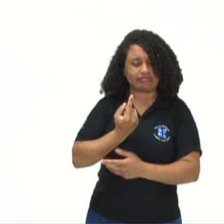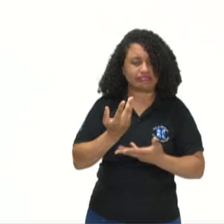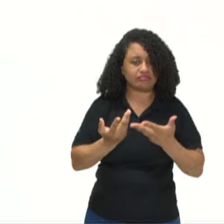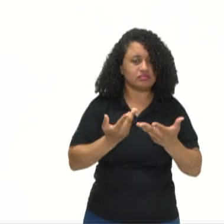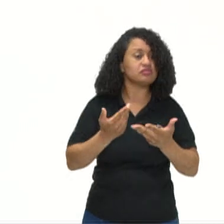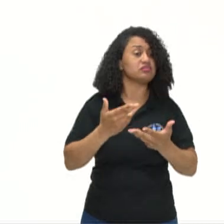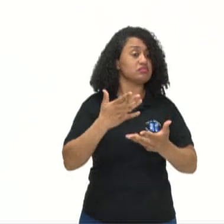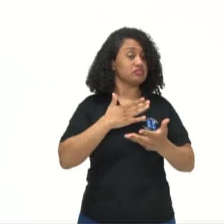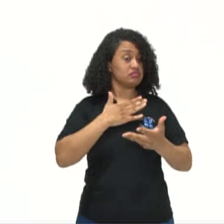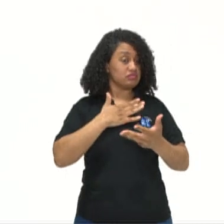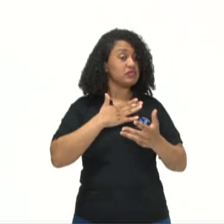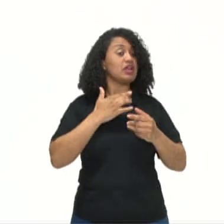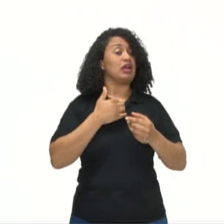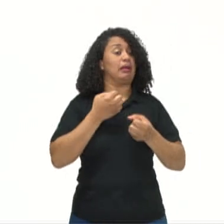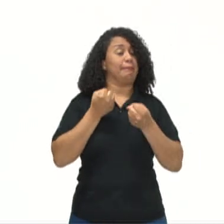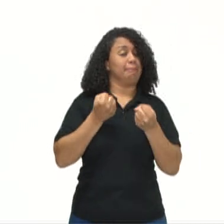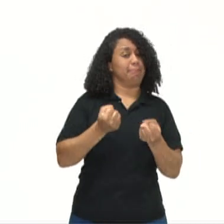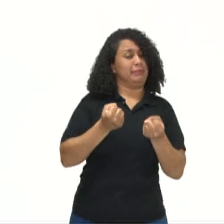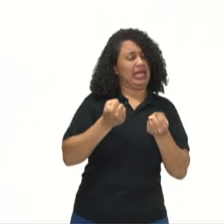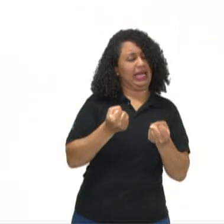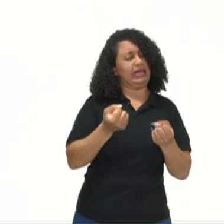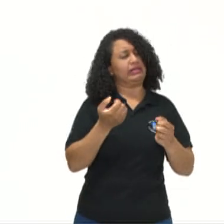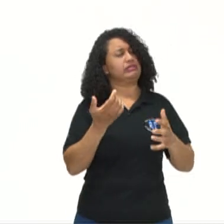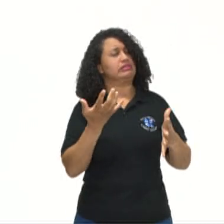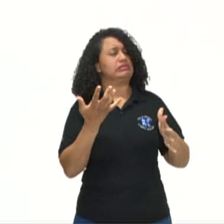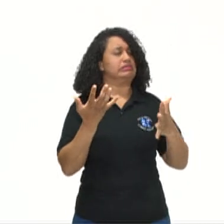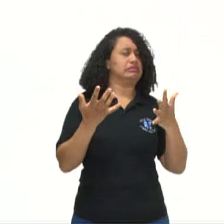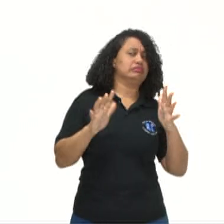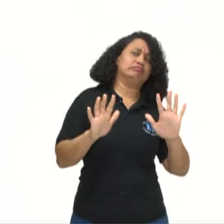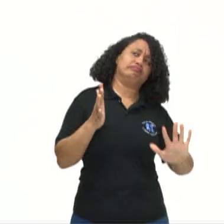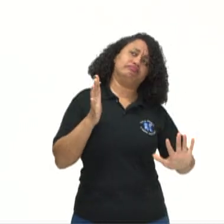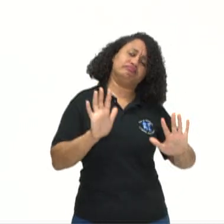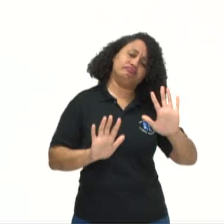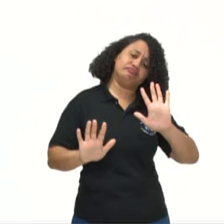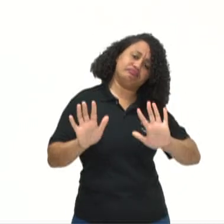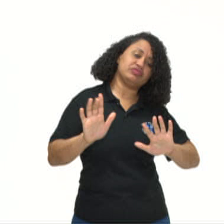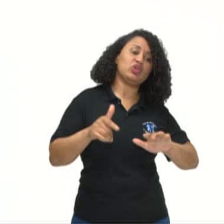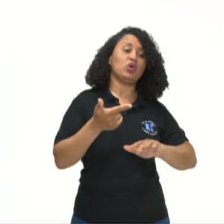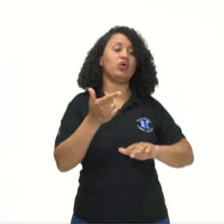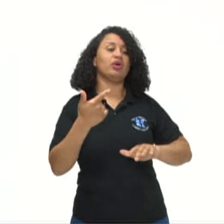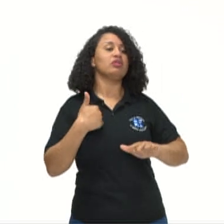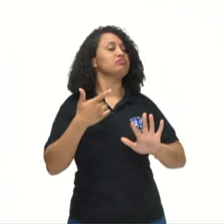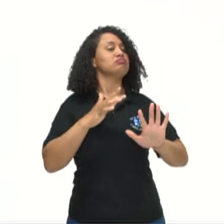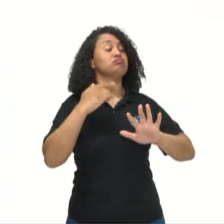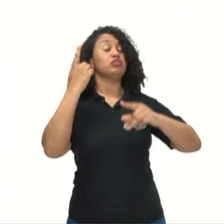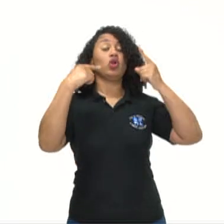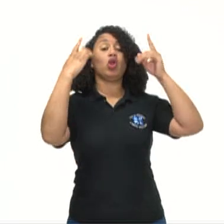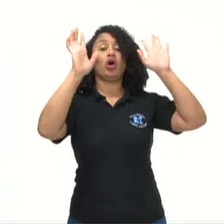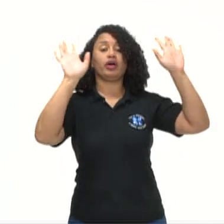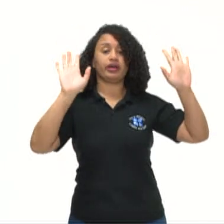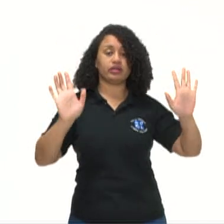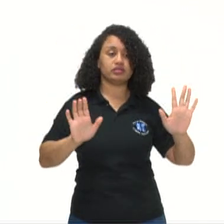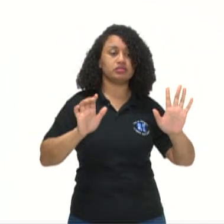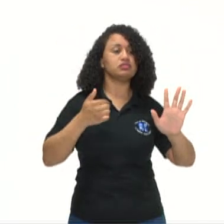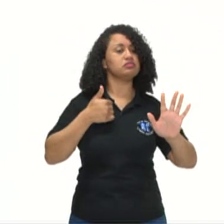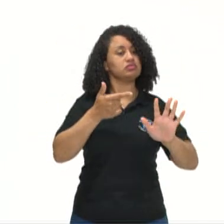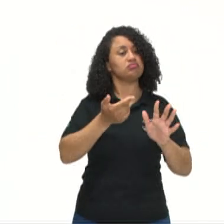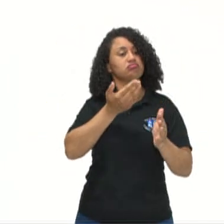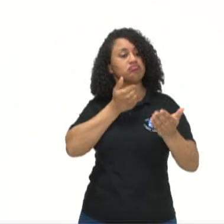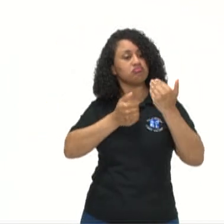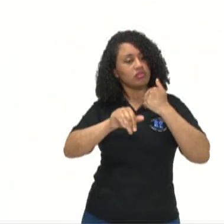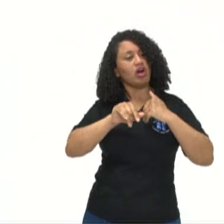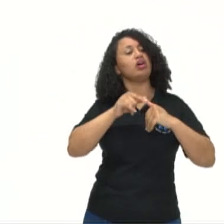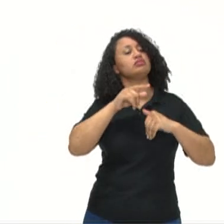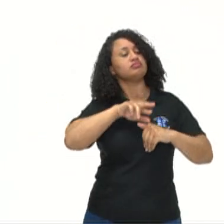Uma parte de mim pesa, pondera, outra parte delira. Uma parte de mim almoça